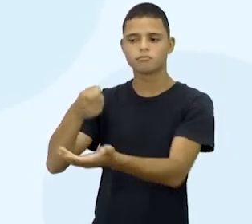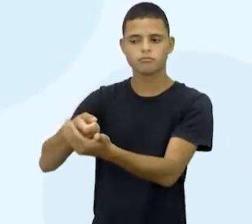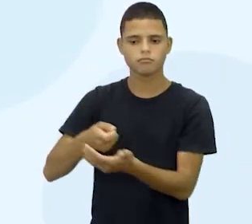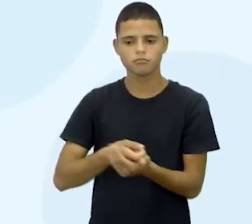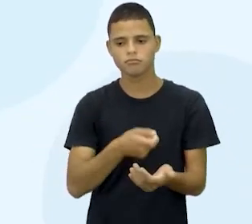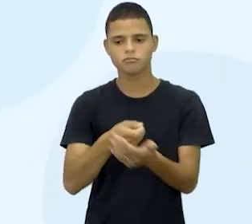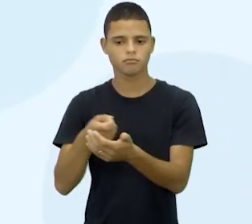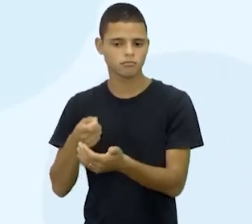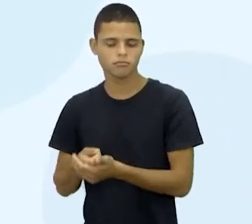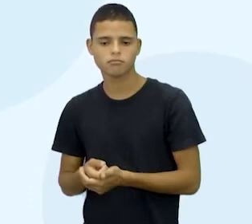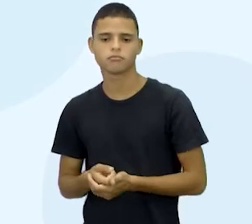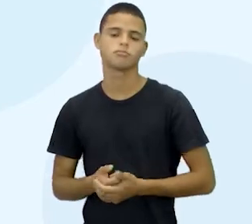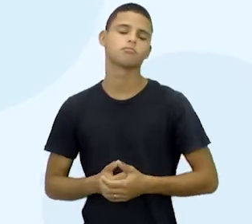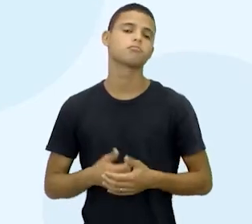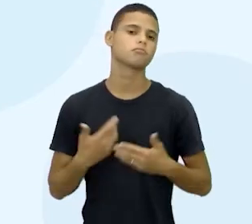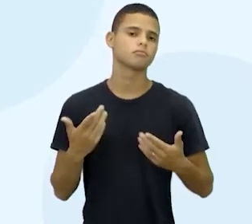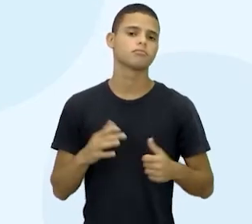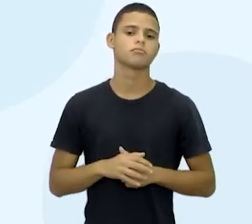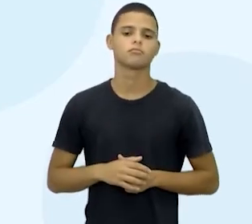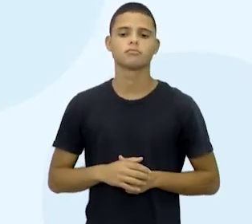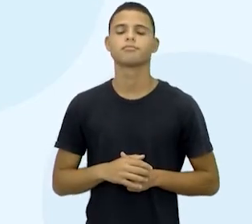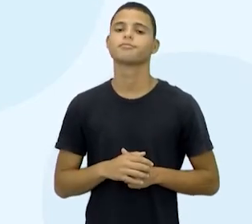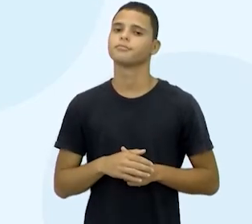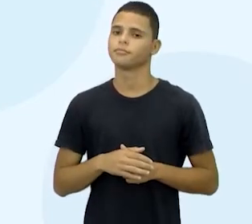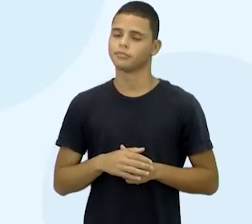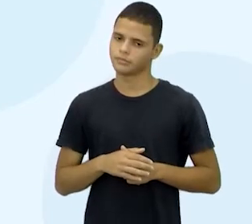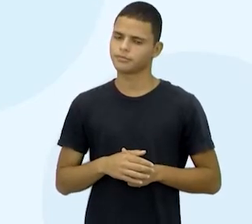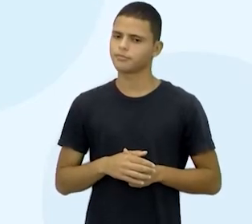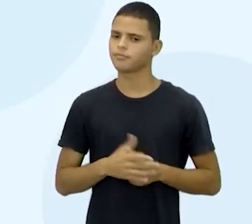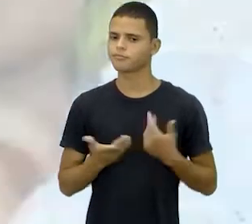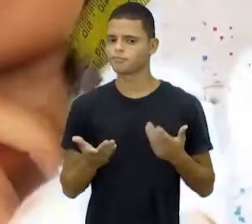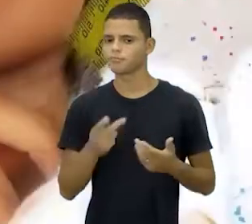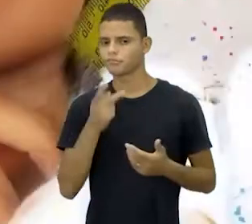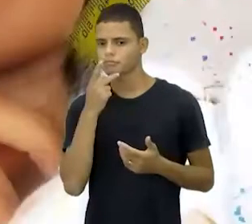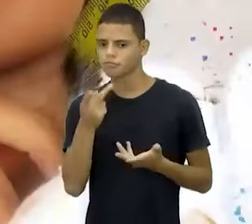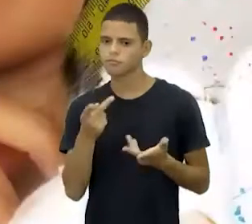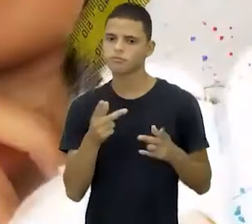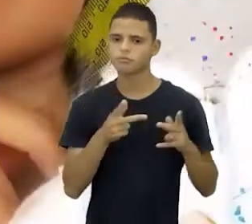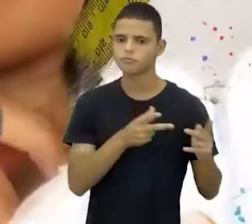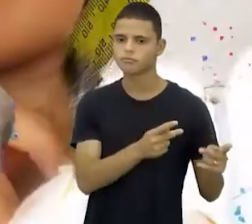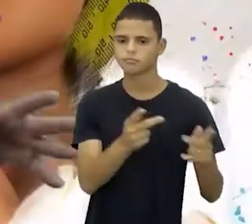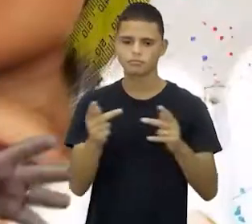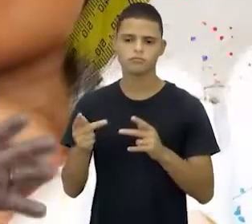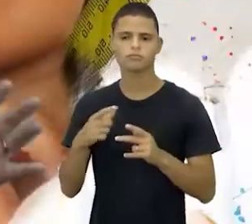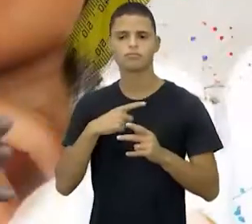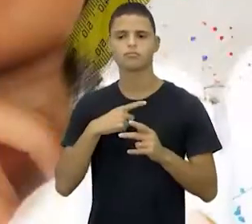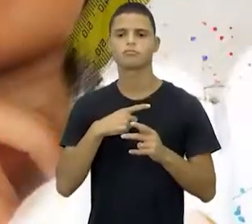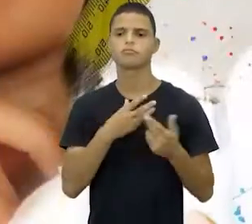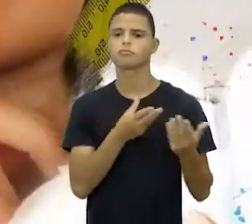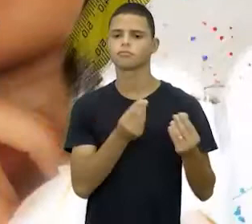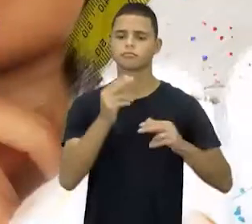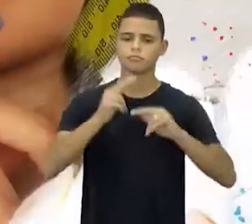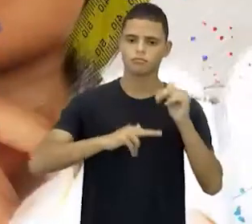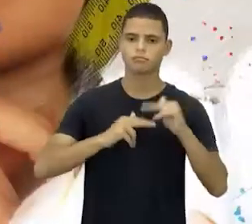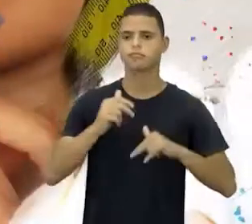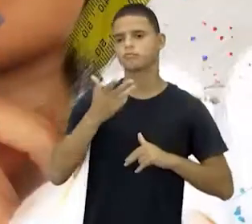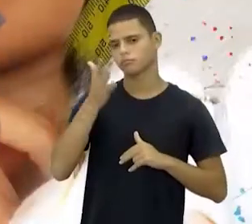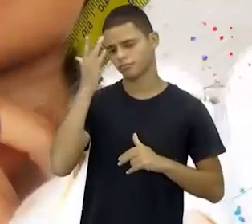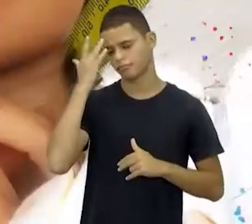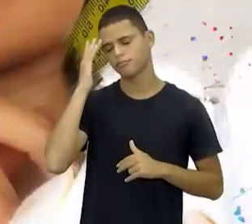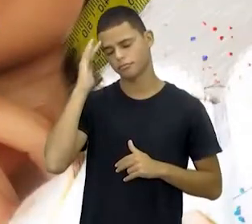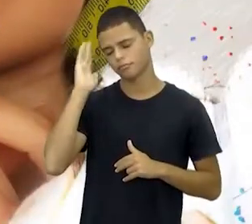produtos físicos e digitais. Então, nós temos todo um mercado dentro das redes sociais e temos vários produtos, vocês devem